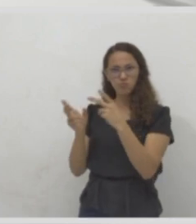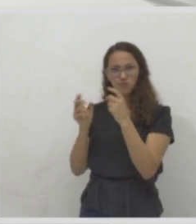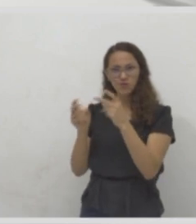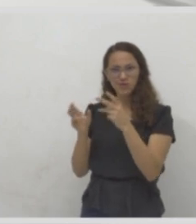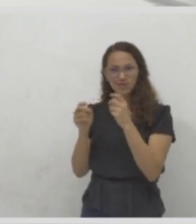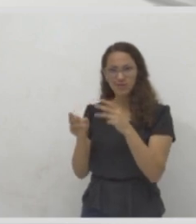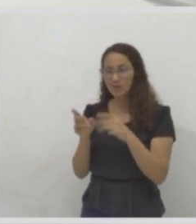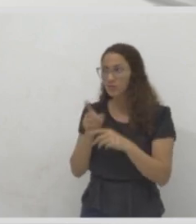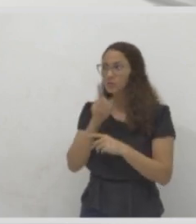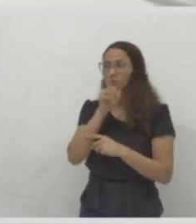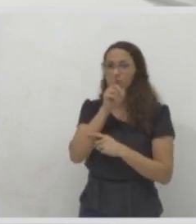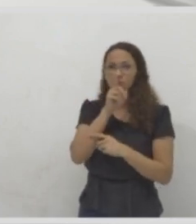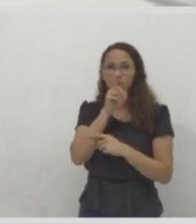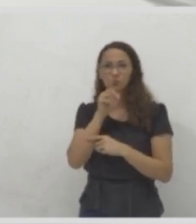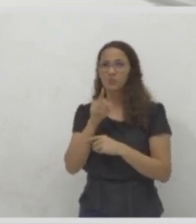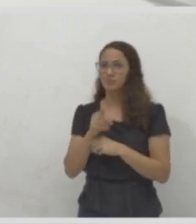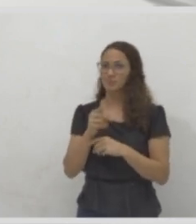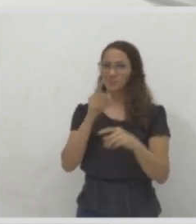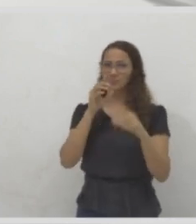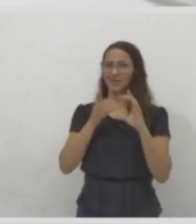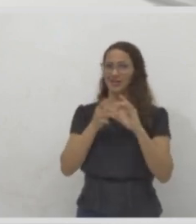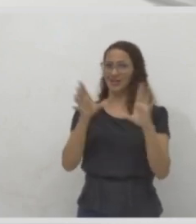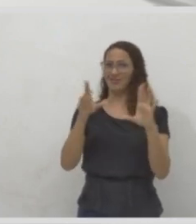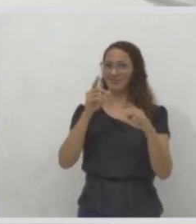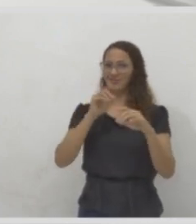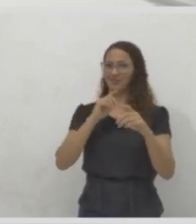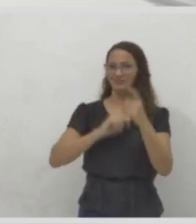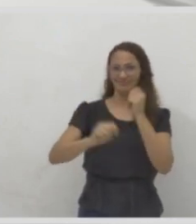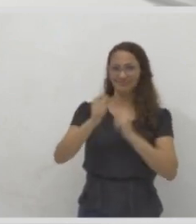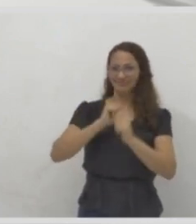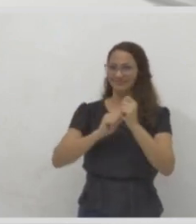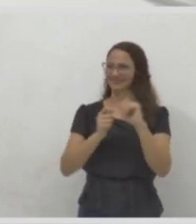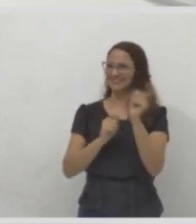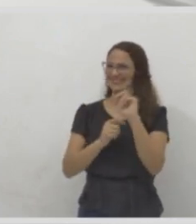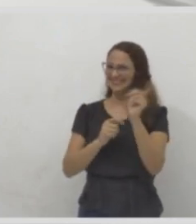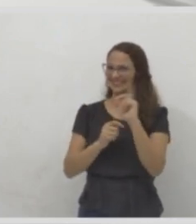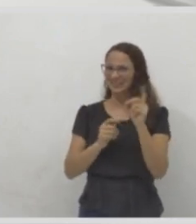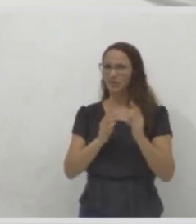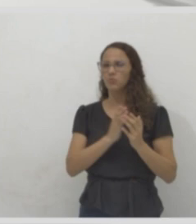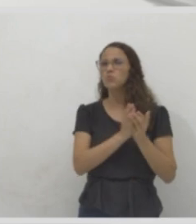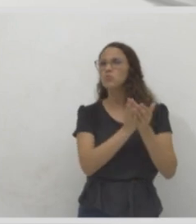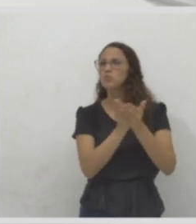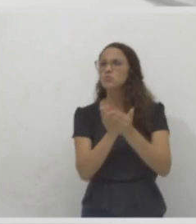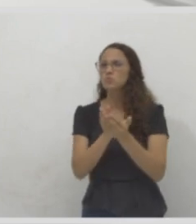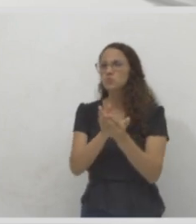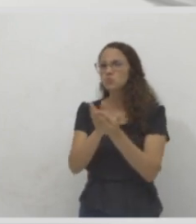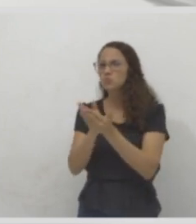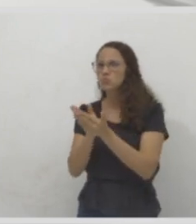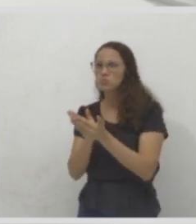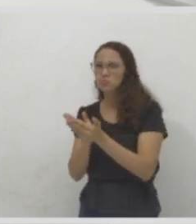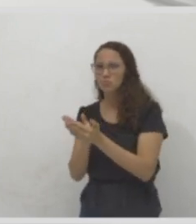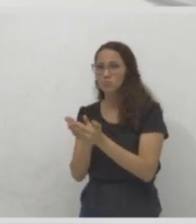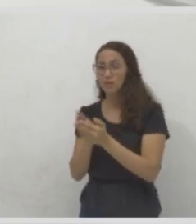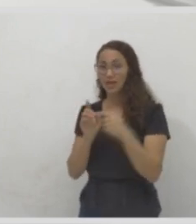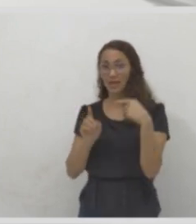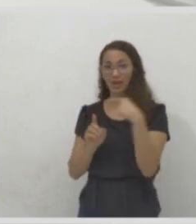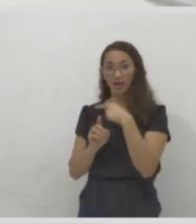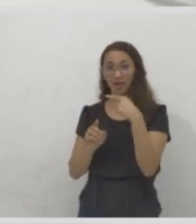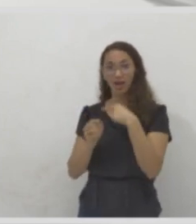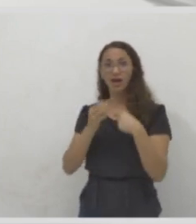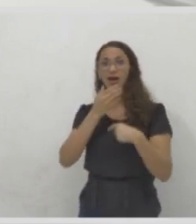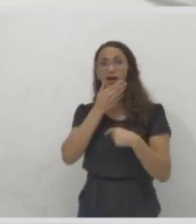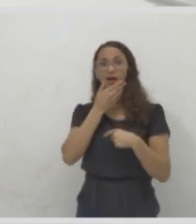clandestina, tá, pessoal? Não era permitido esse tipo de comércio. Mas os seringueiros conseguiam